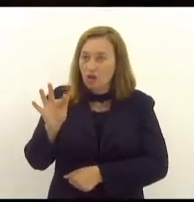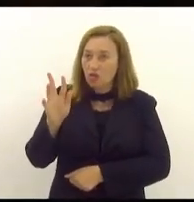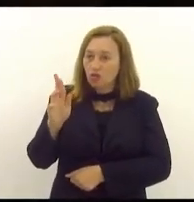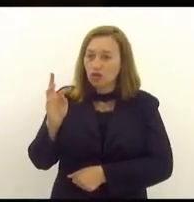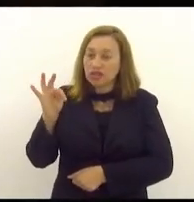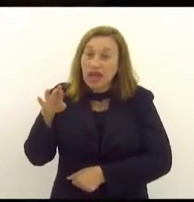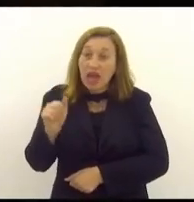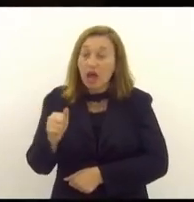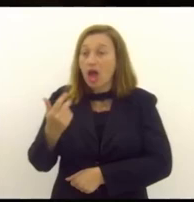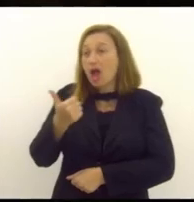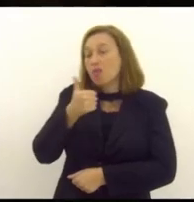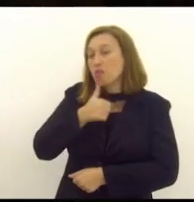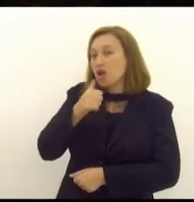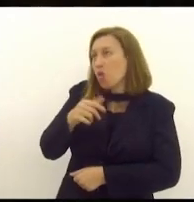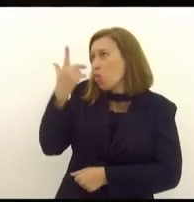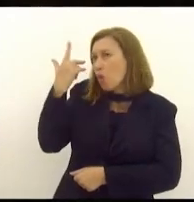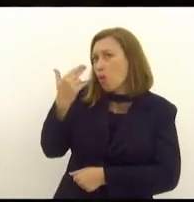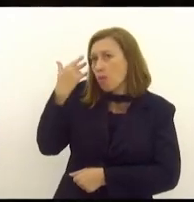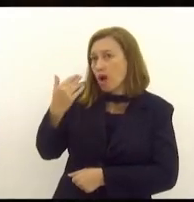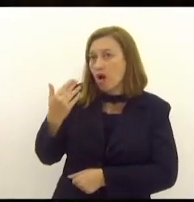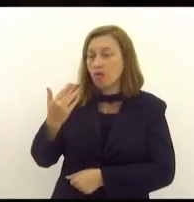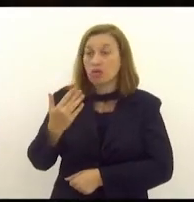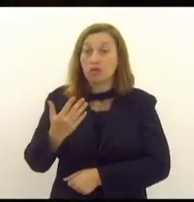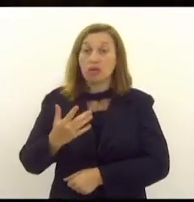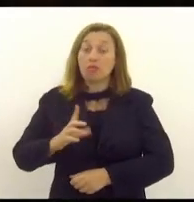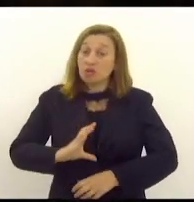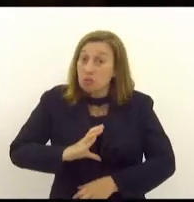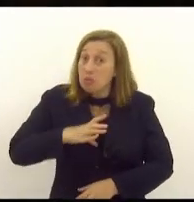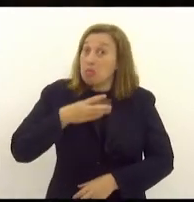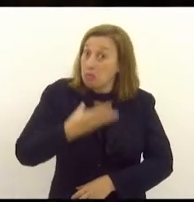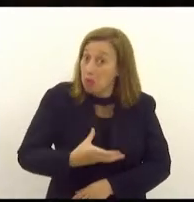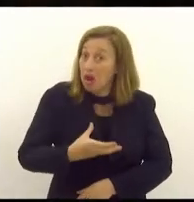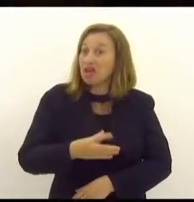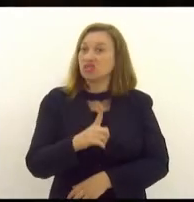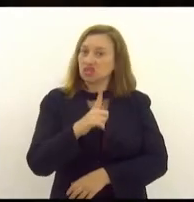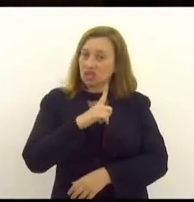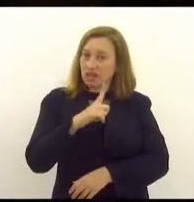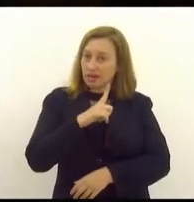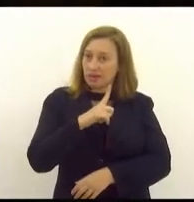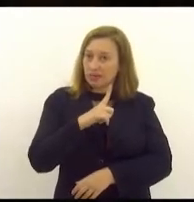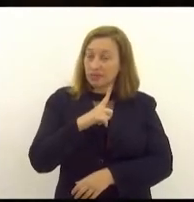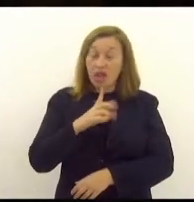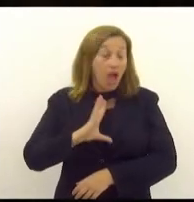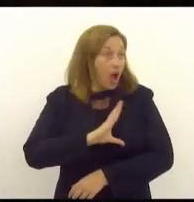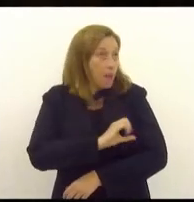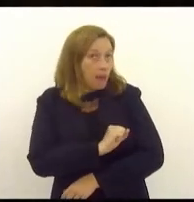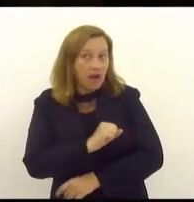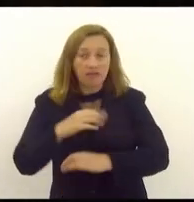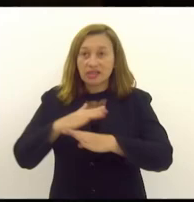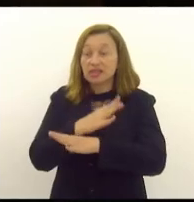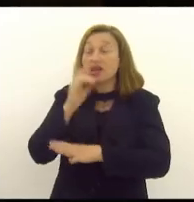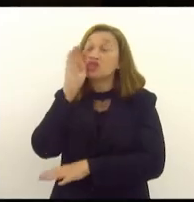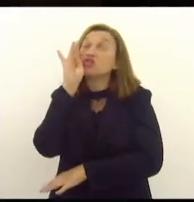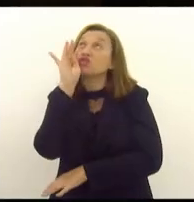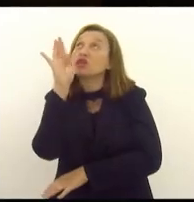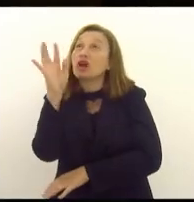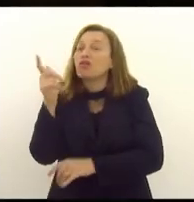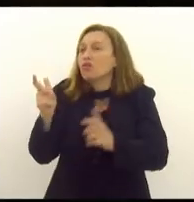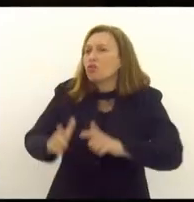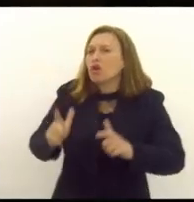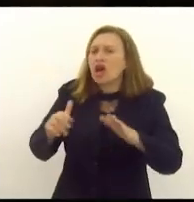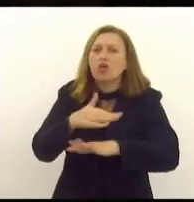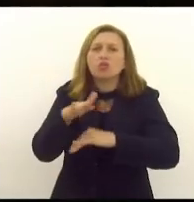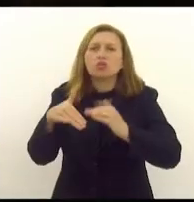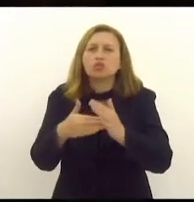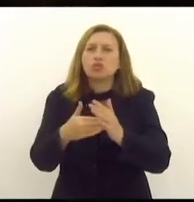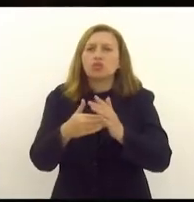mas possui um coração enorme e o Espírito corajoso magdala amava sua cidade eu sonhava com o lugar onde todos os